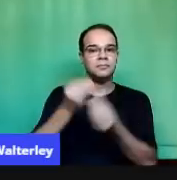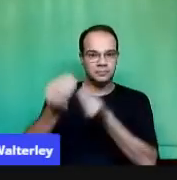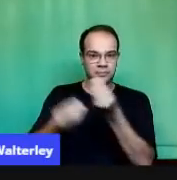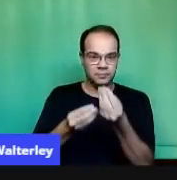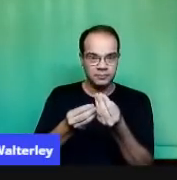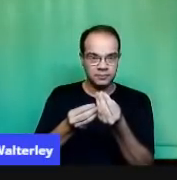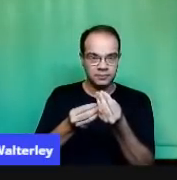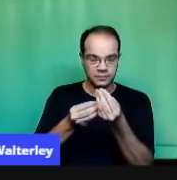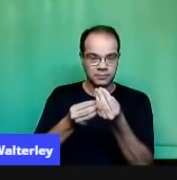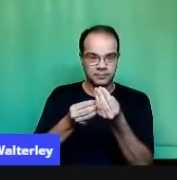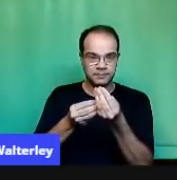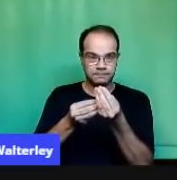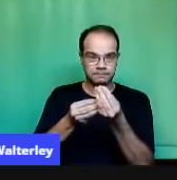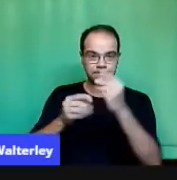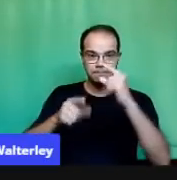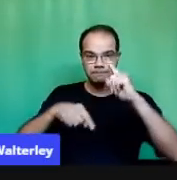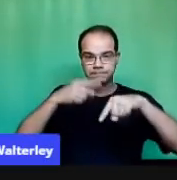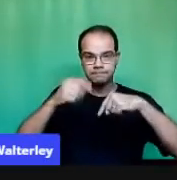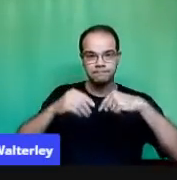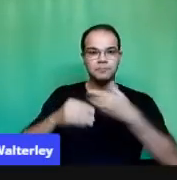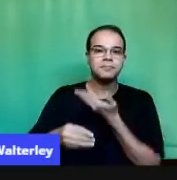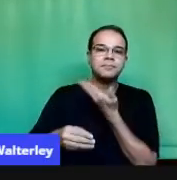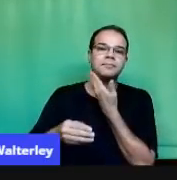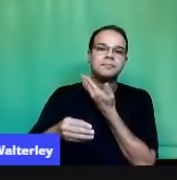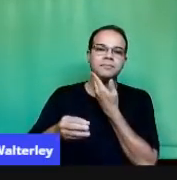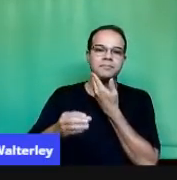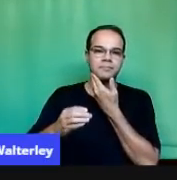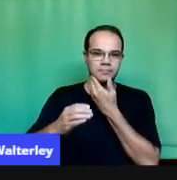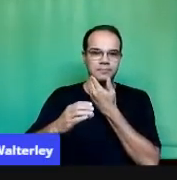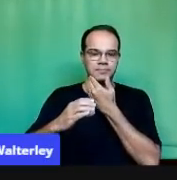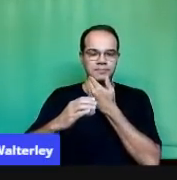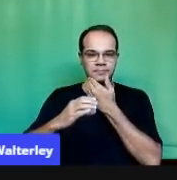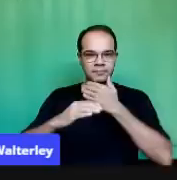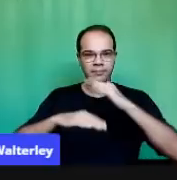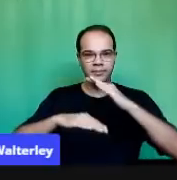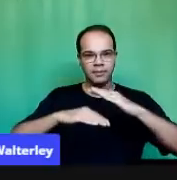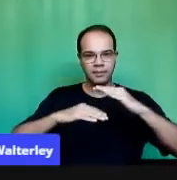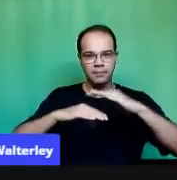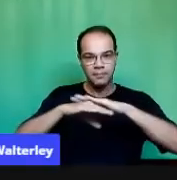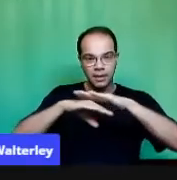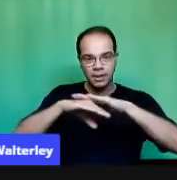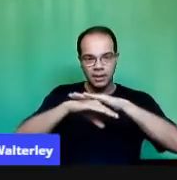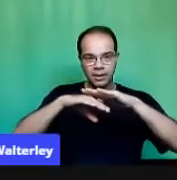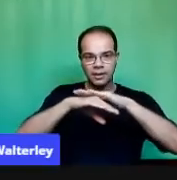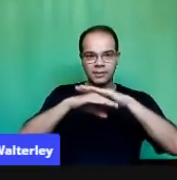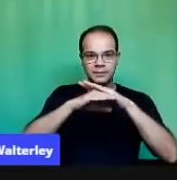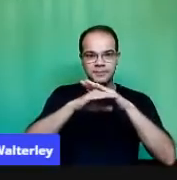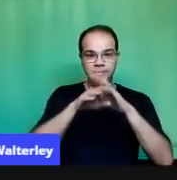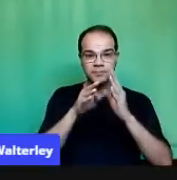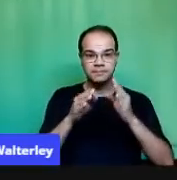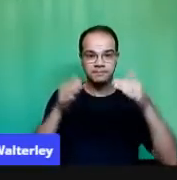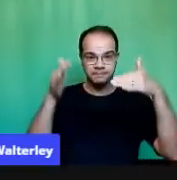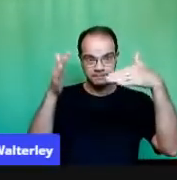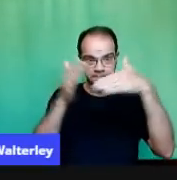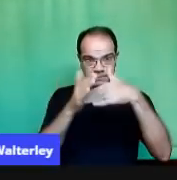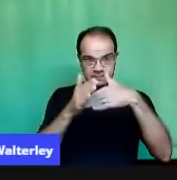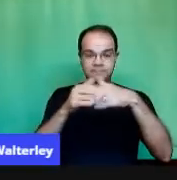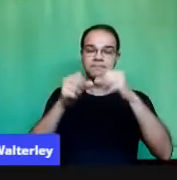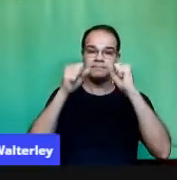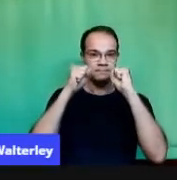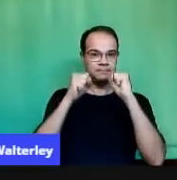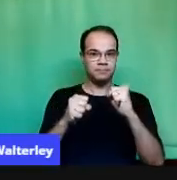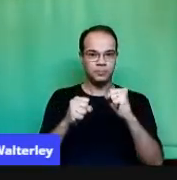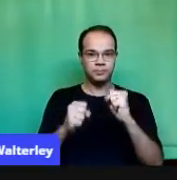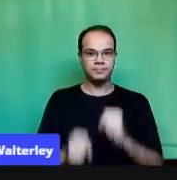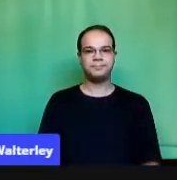dúvidas. A nossa equipe está à disposição para responder os possíveis questionamentos. O nosso tema de